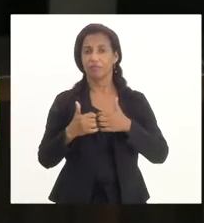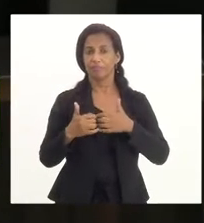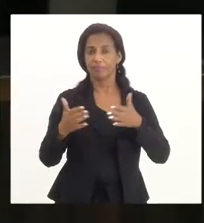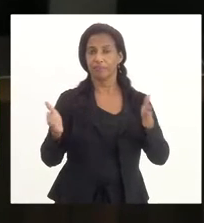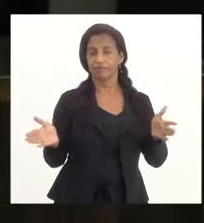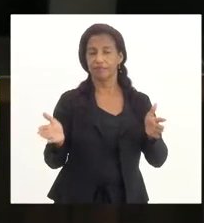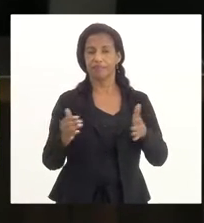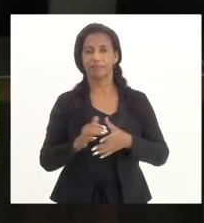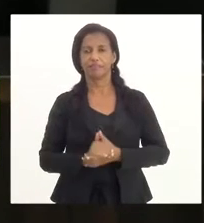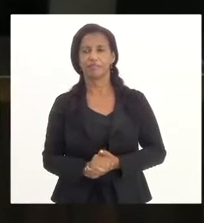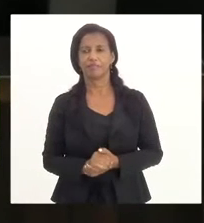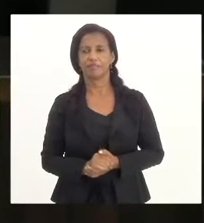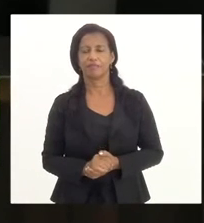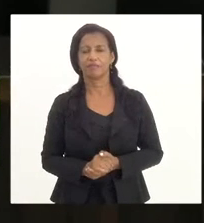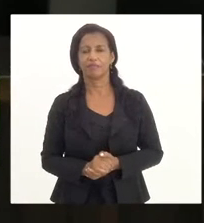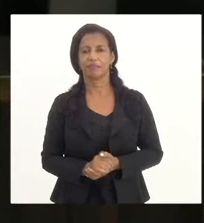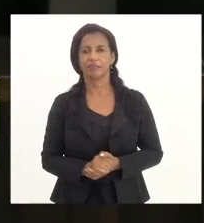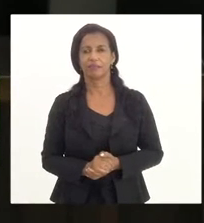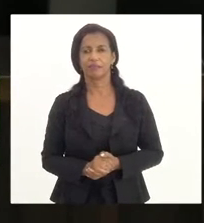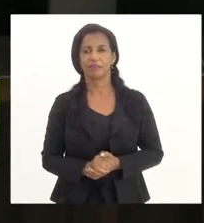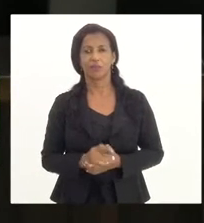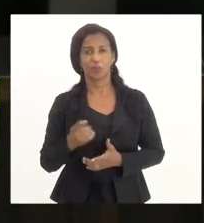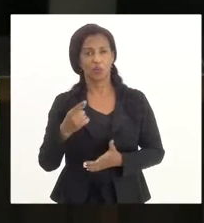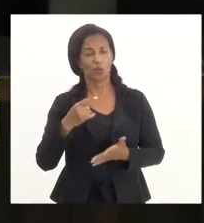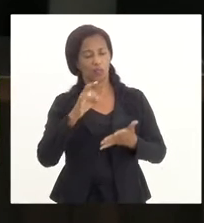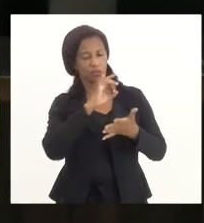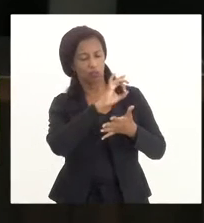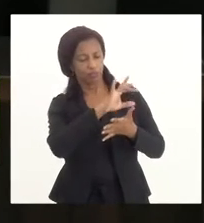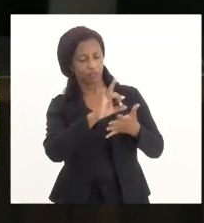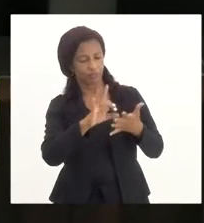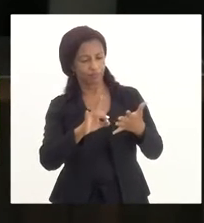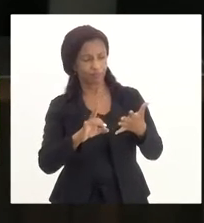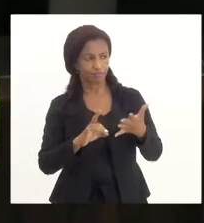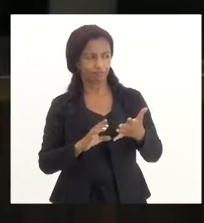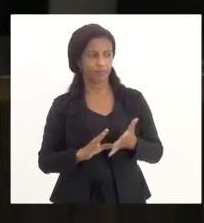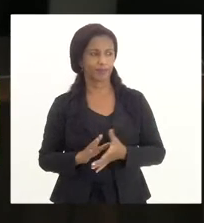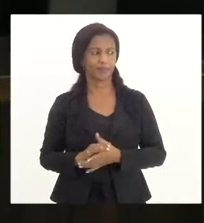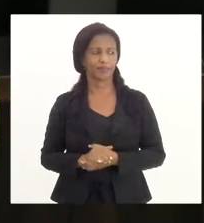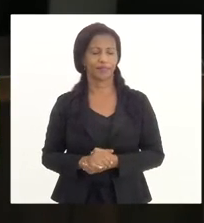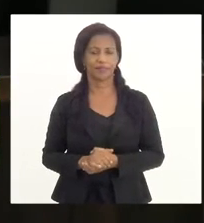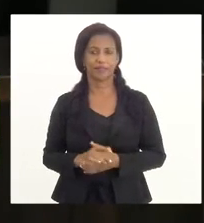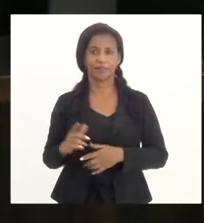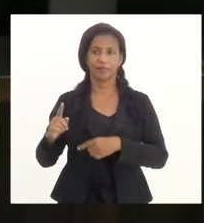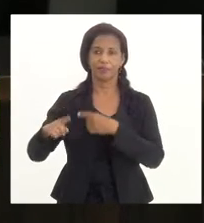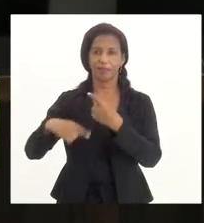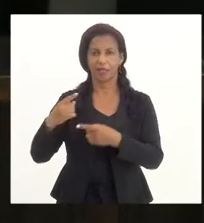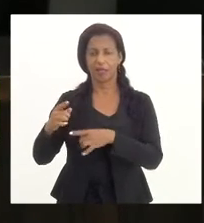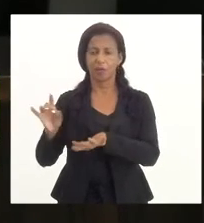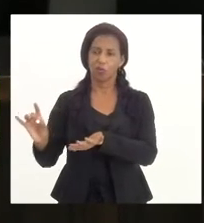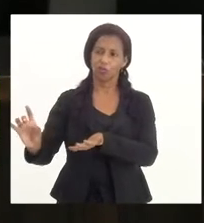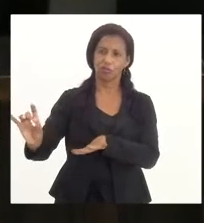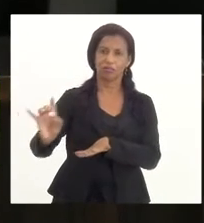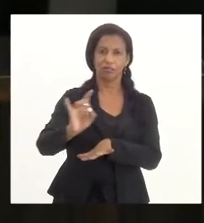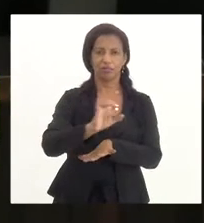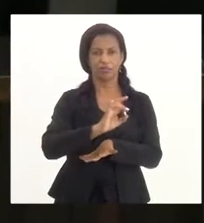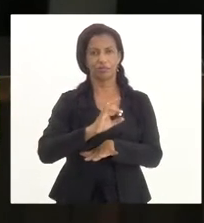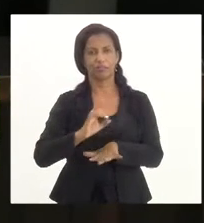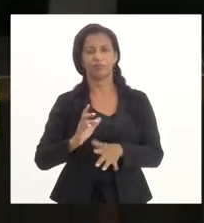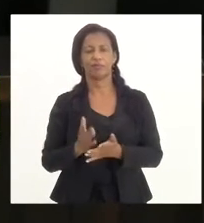abertura com essas questões depois cada